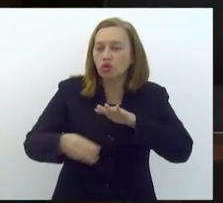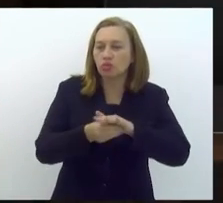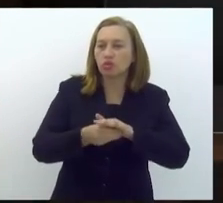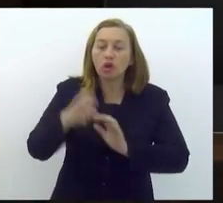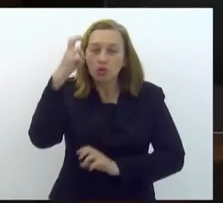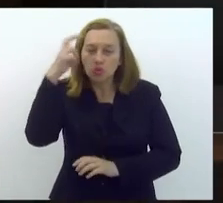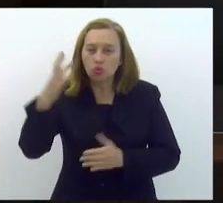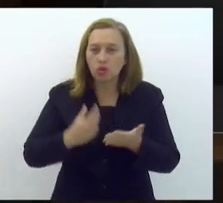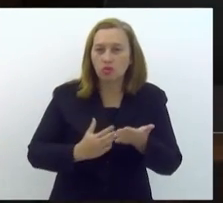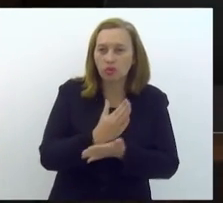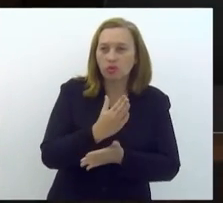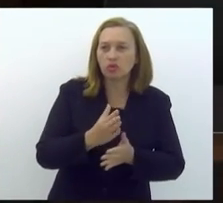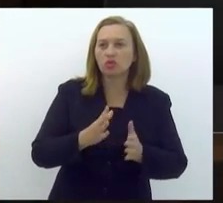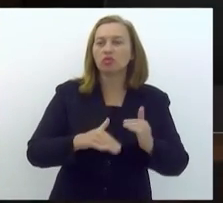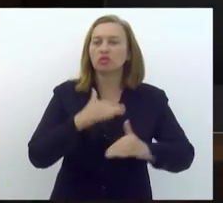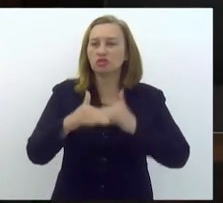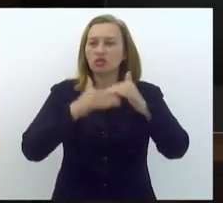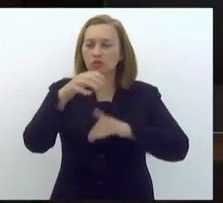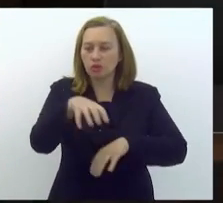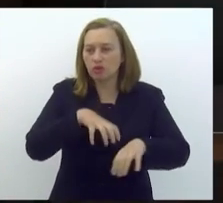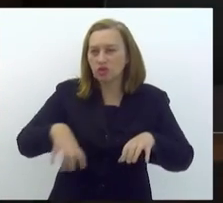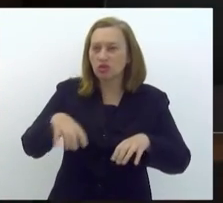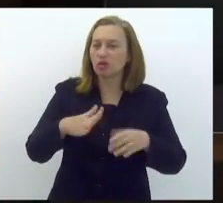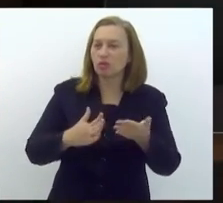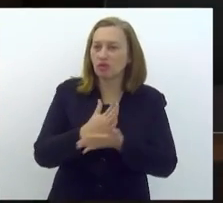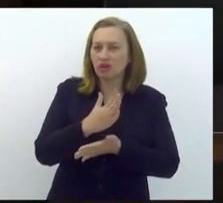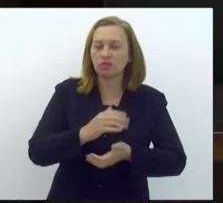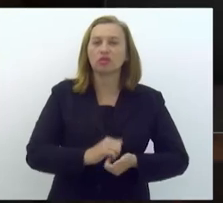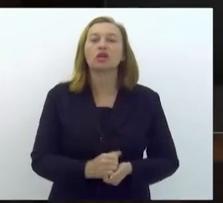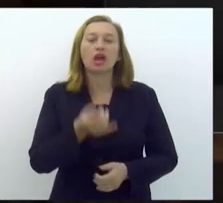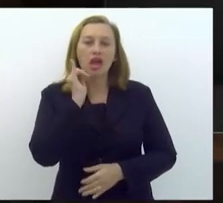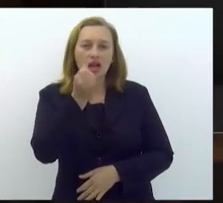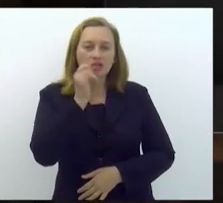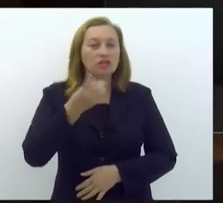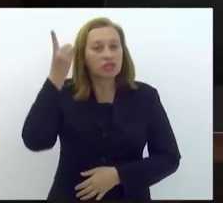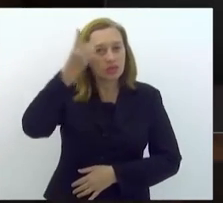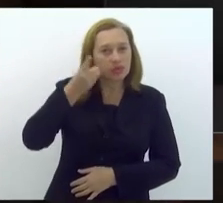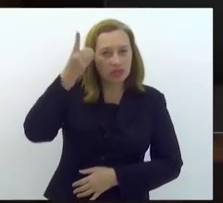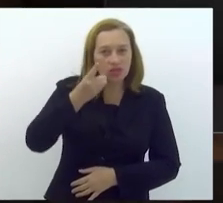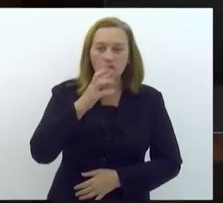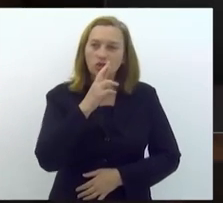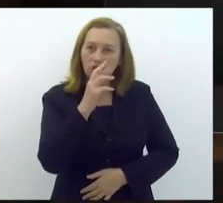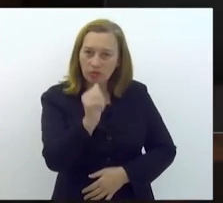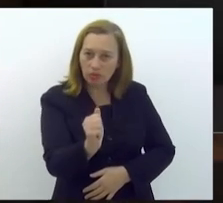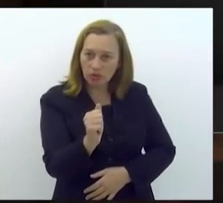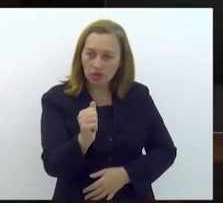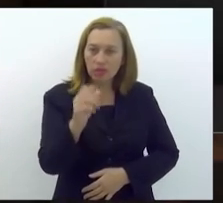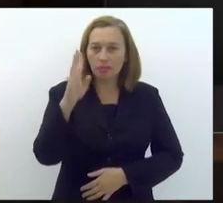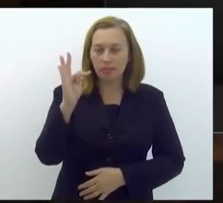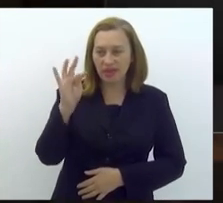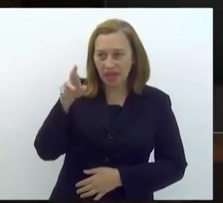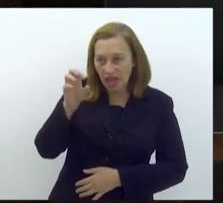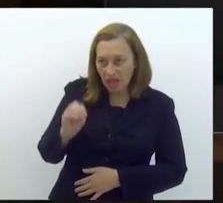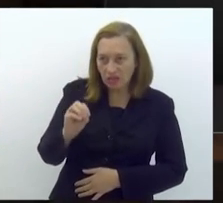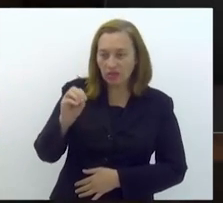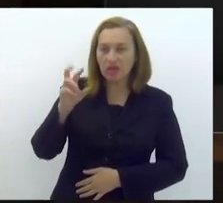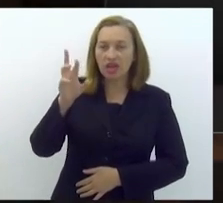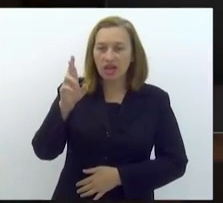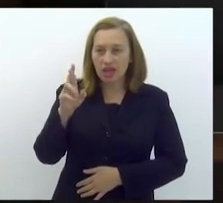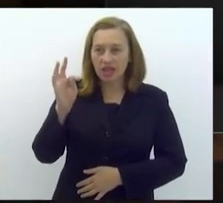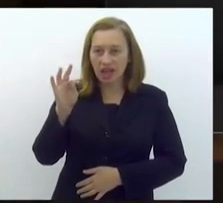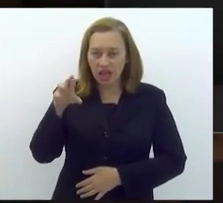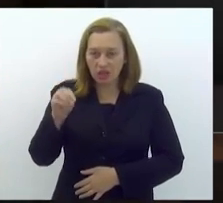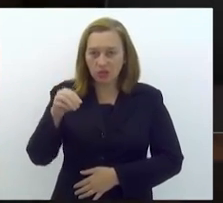de assuntos municipais de desenvolvimento Regional favorável relatores deputados Rodrigo Amorim Bernardo Rossi Renato Machado